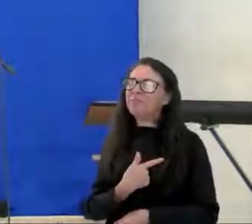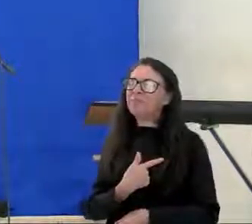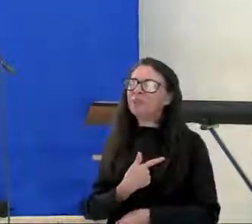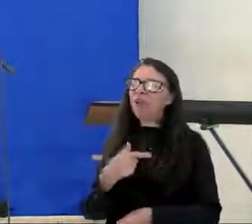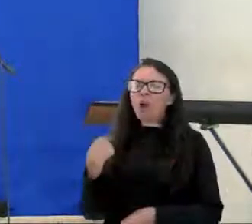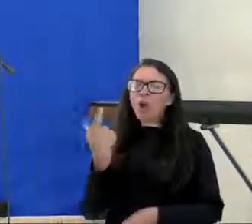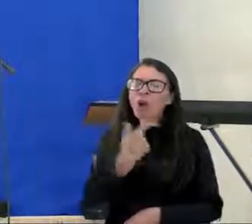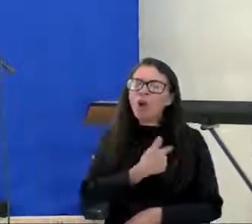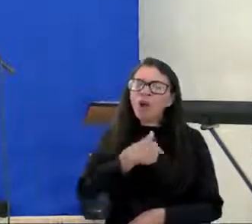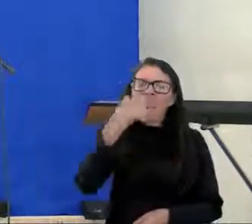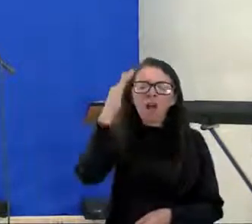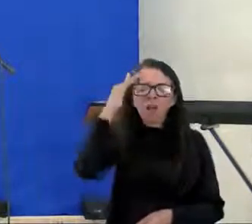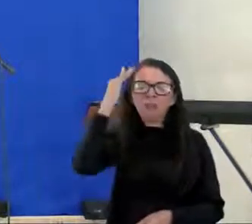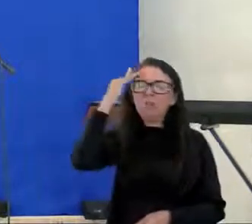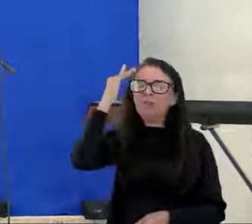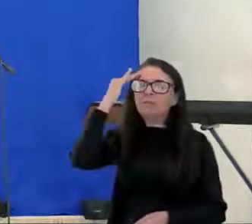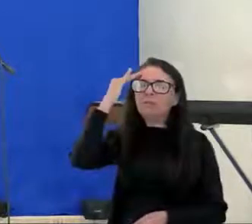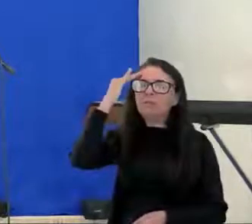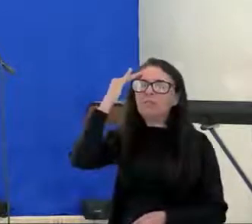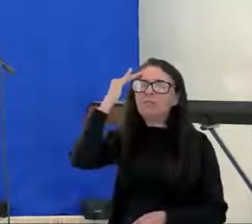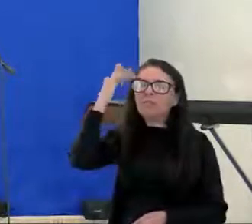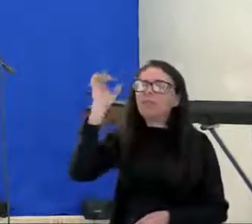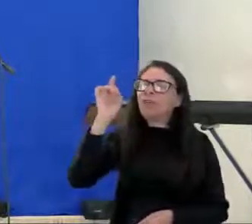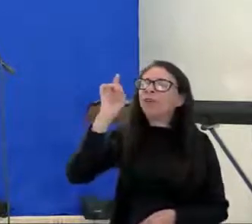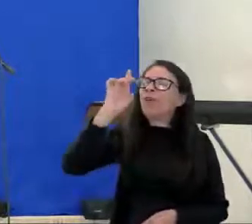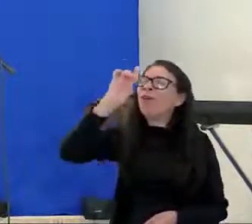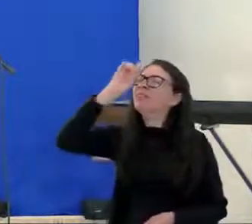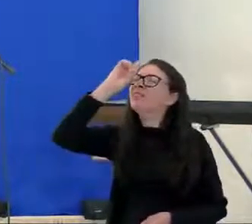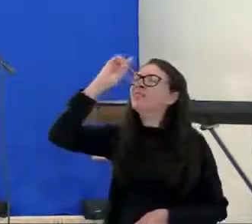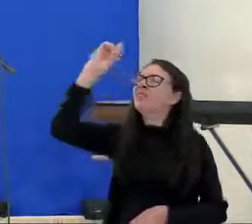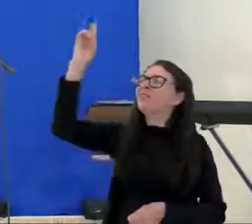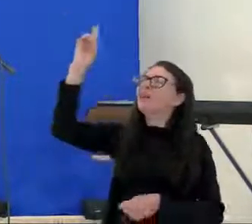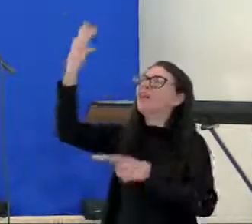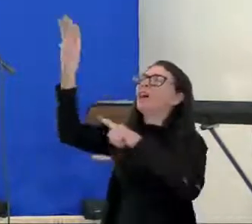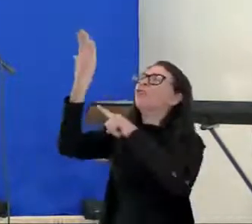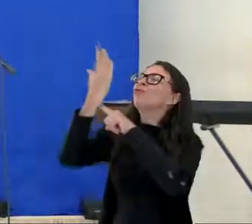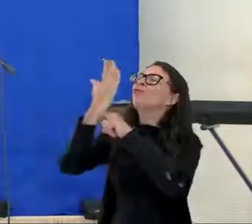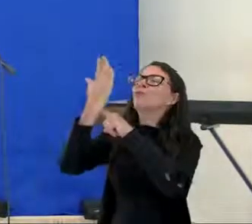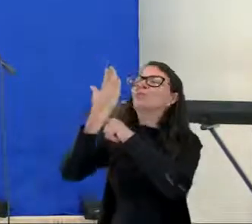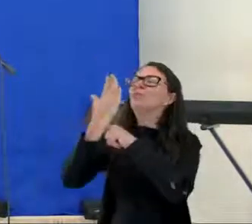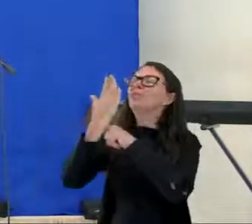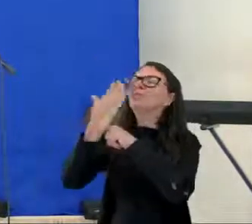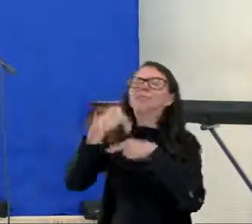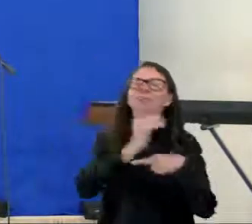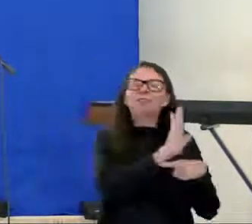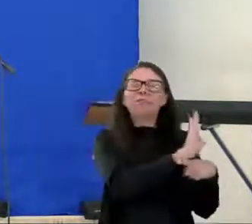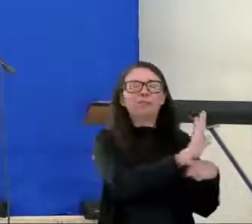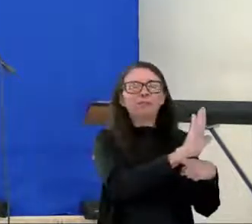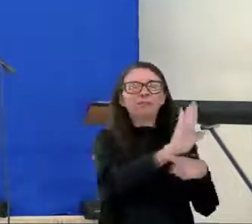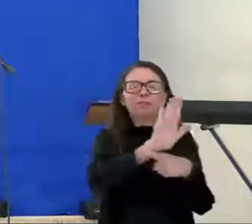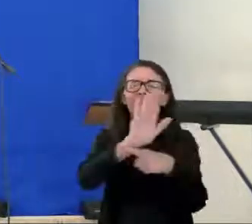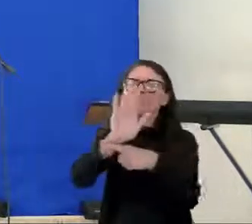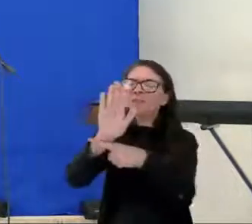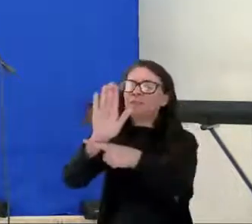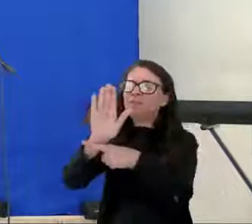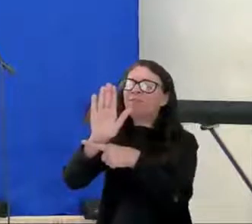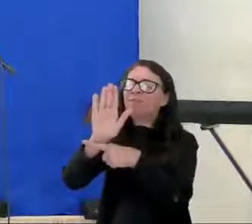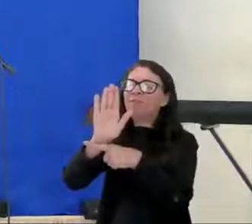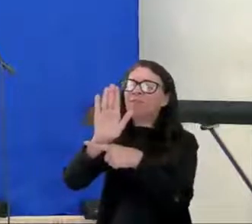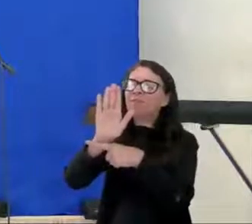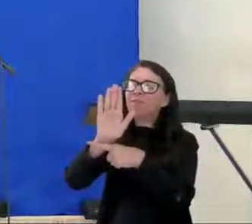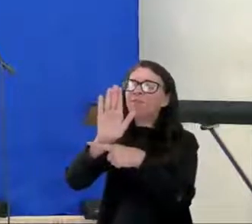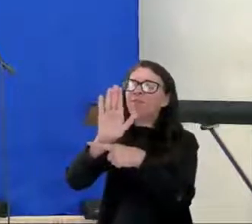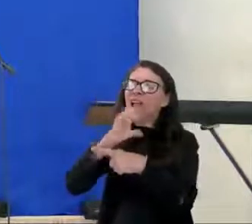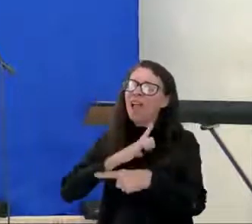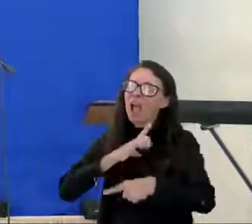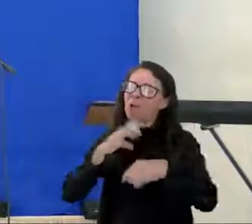Sabemos, Senhor, que só o Senhor pode nos ajudar. Ajuda, Senhor, a mim, a todos os irmãos aqui presentes